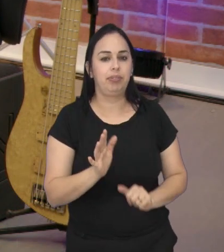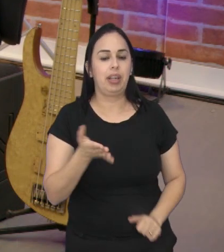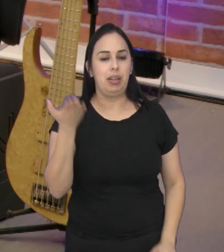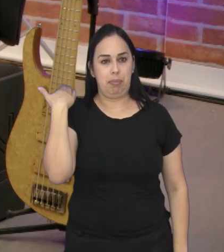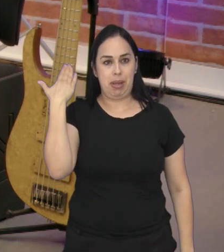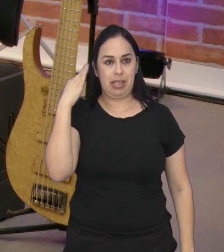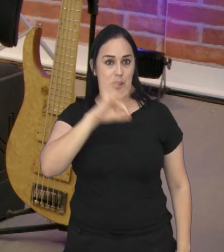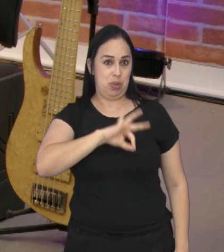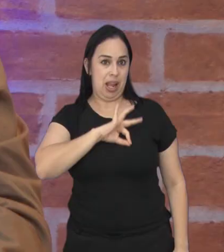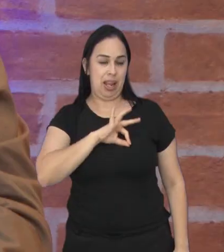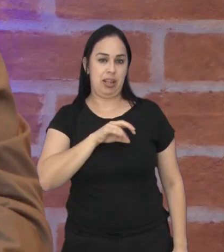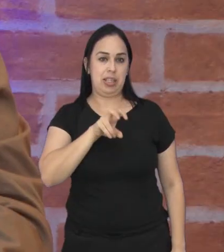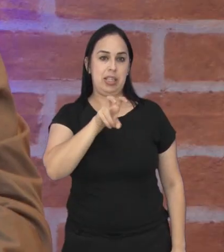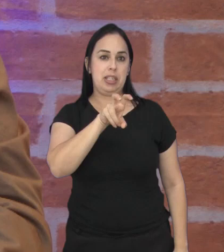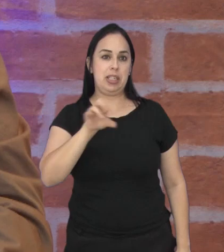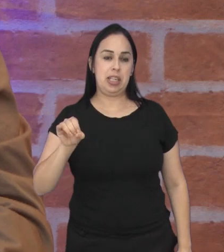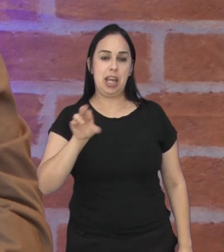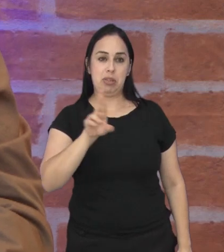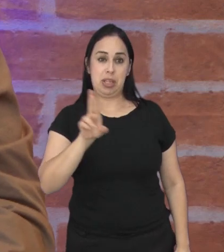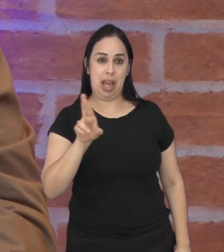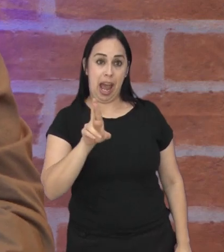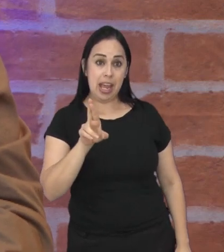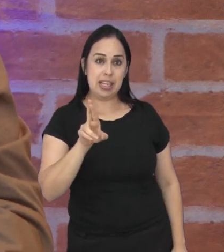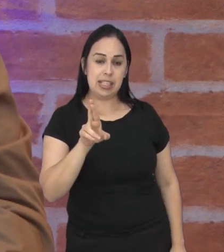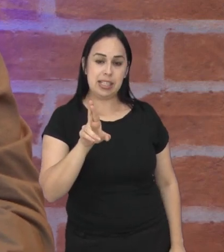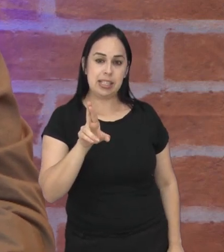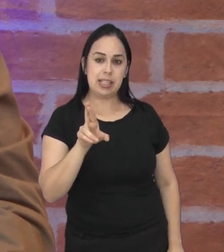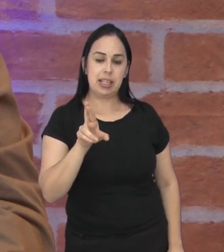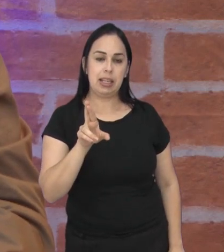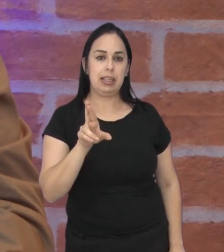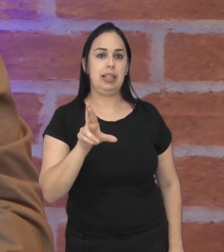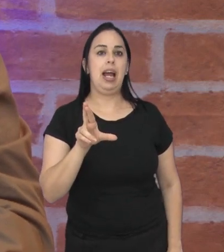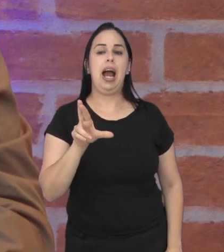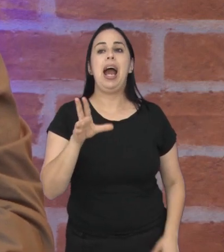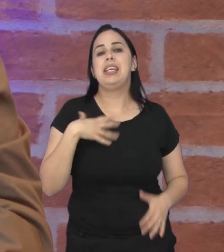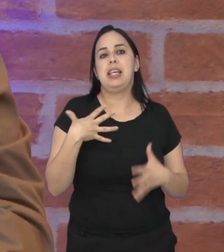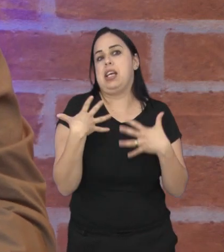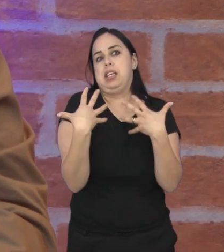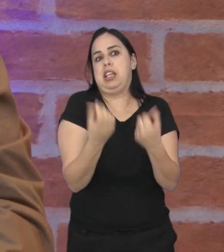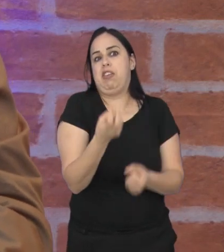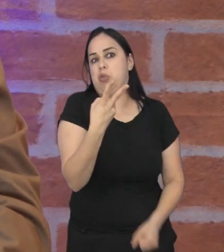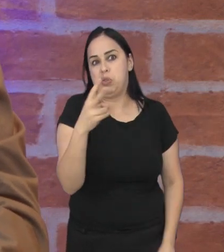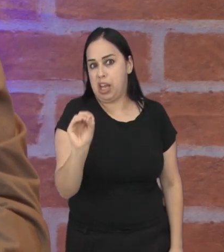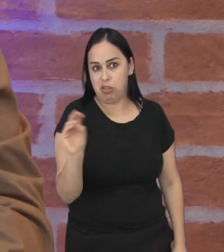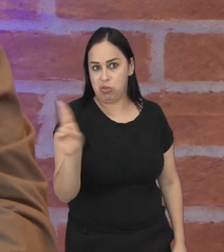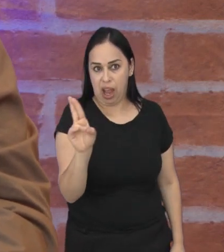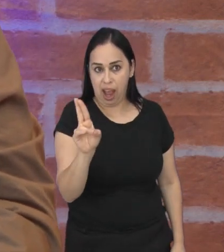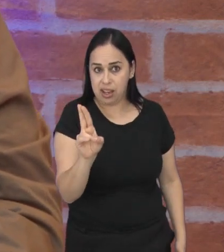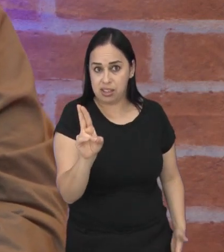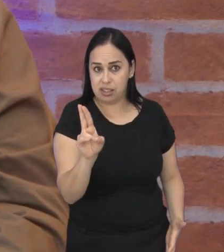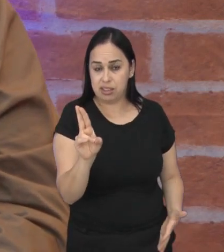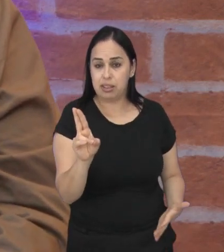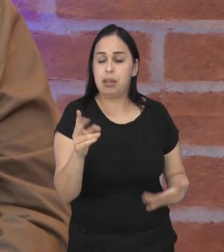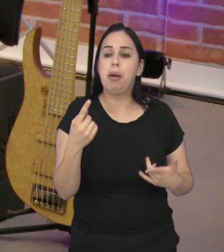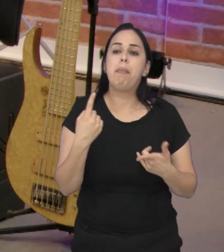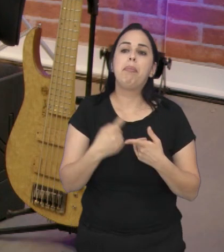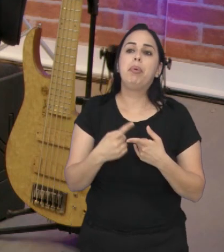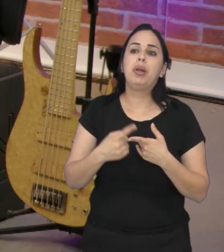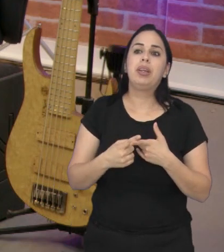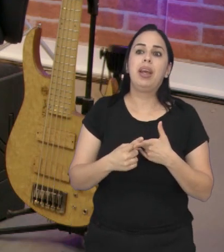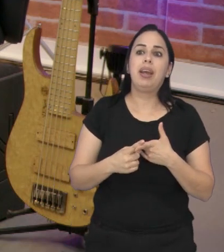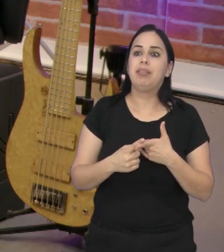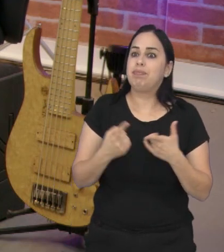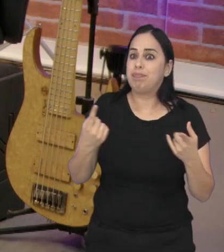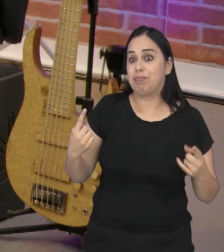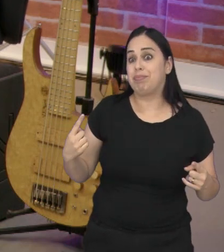cachê que na época a gente ganharia 500, 600 reais pra você fazer uma agenda, você tava indo a 200, a 150. Porque a demanda é muito